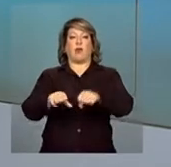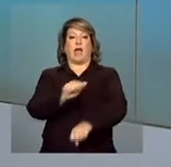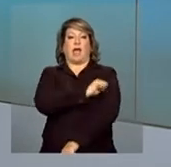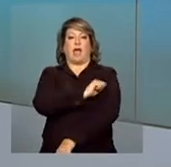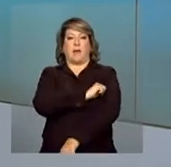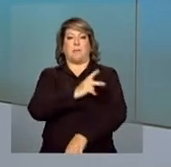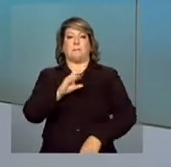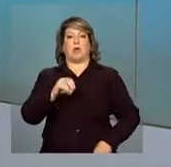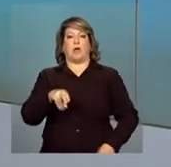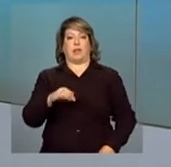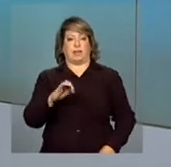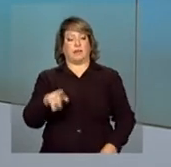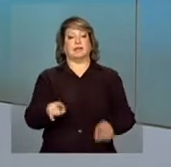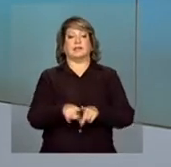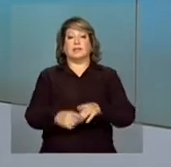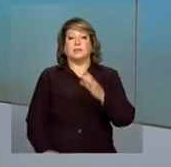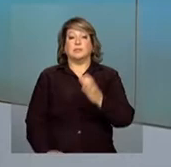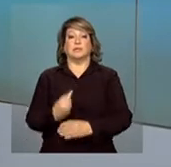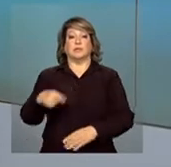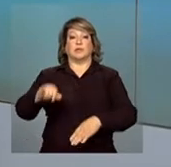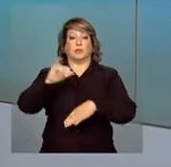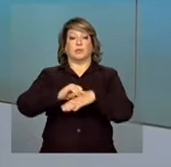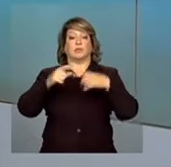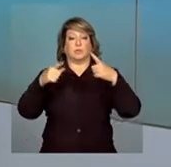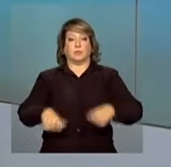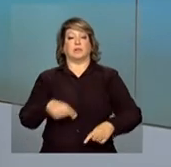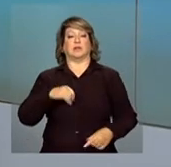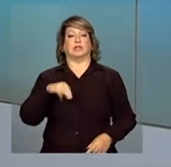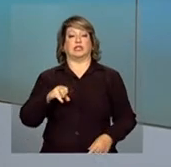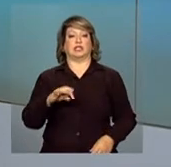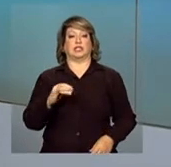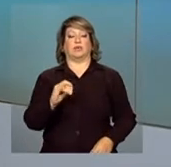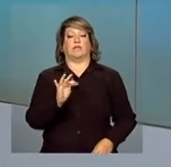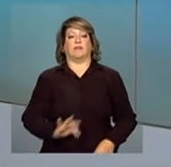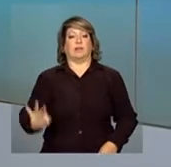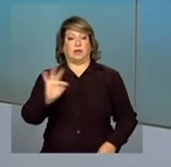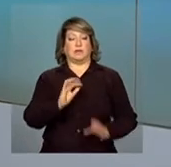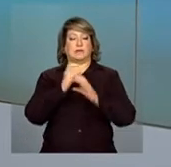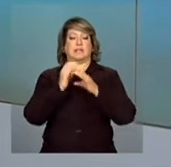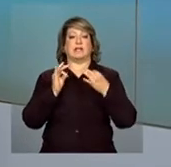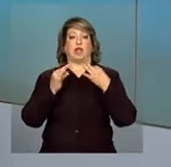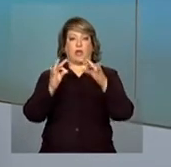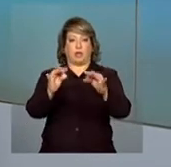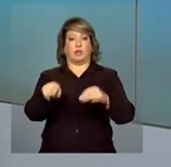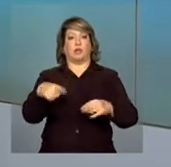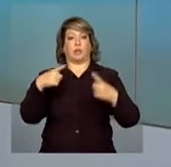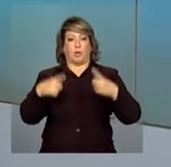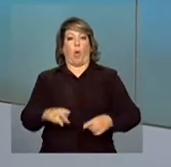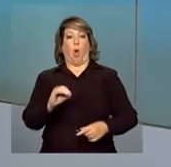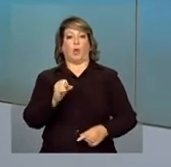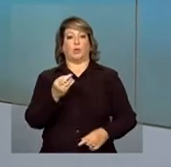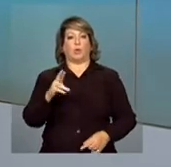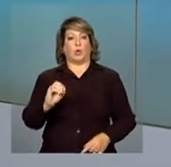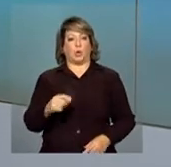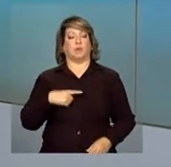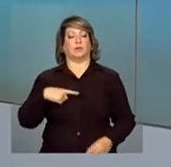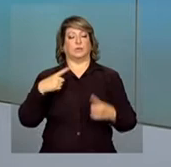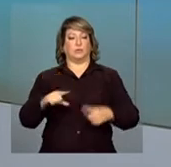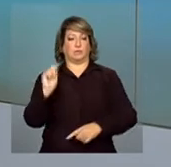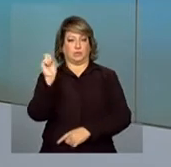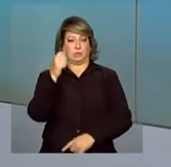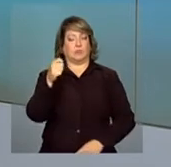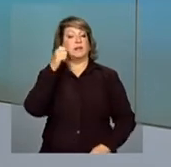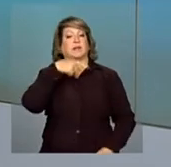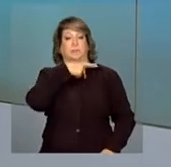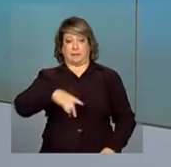do Pronatec e a inauguração do campus do Instituto Federal de Educação, Ciência e Tecnologia em Osório, no Rio Grande do Sul. A